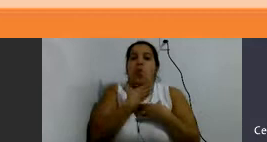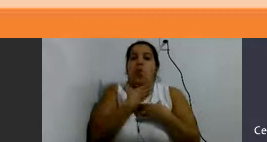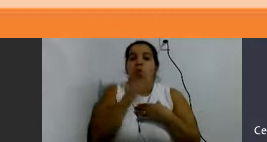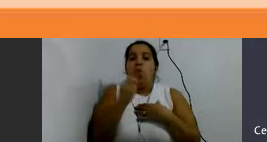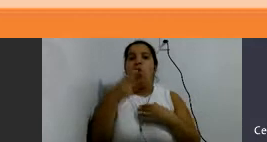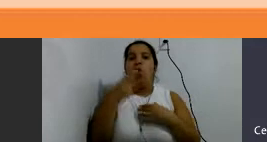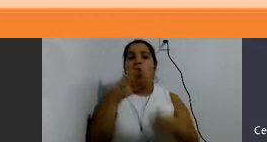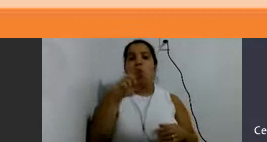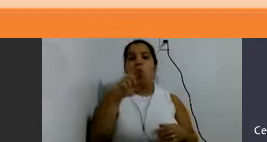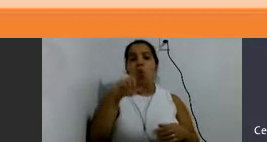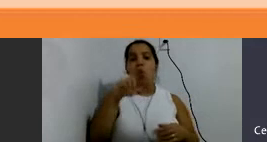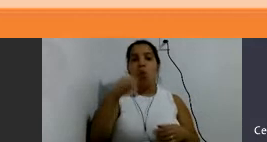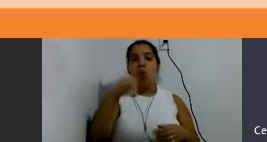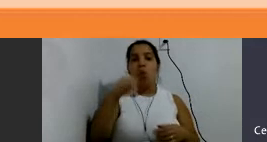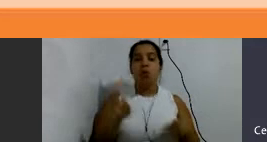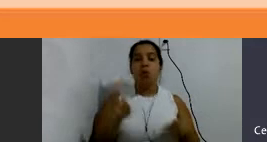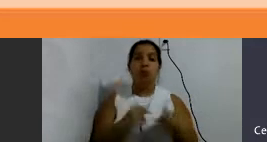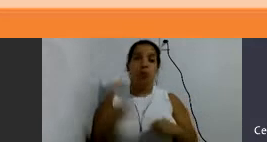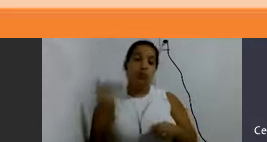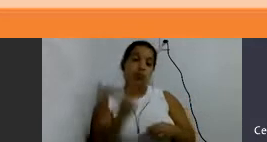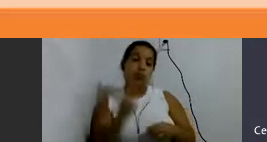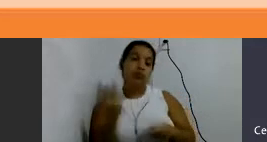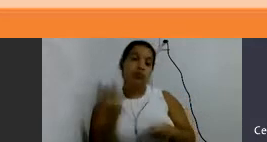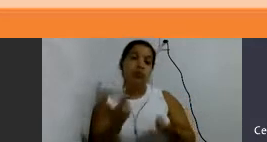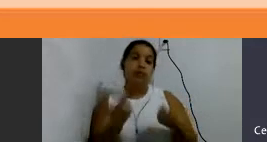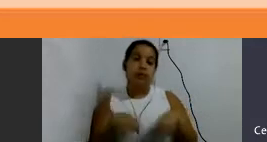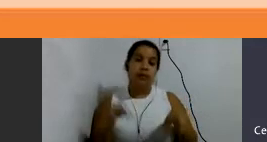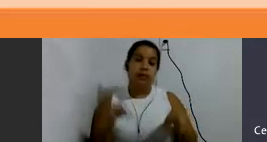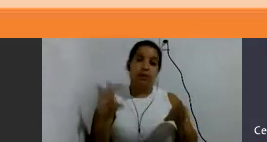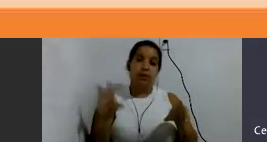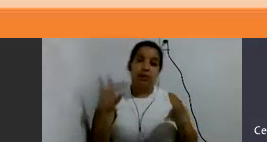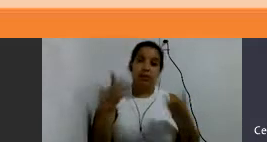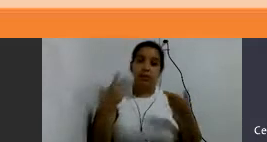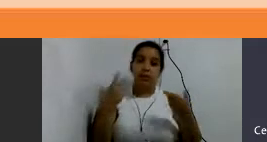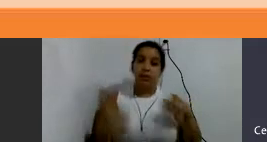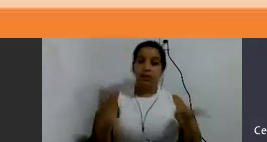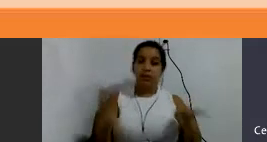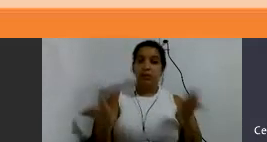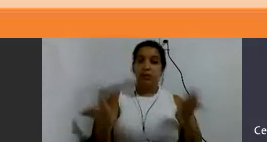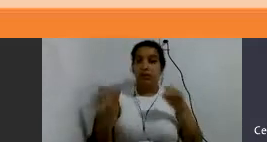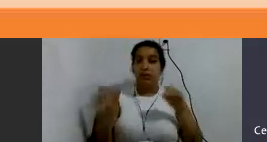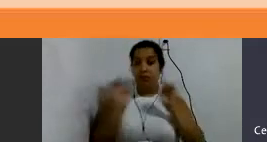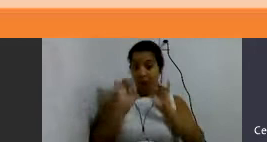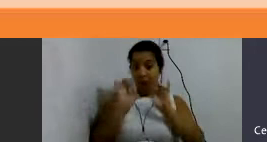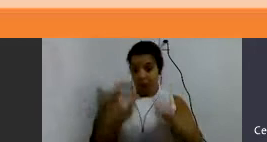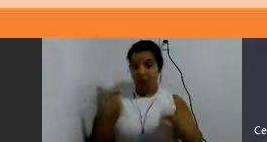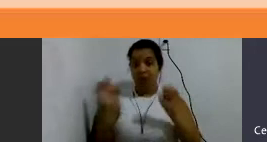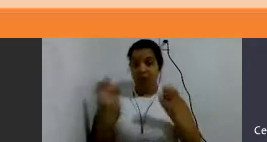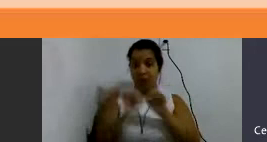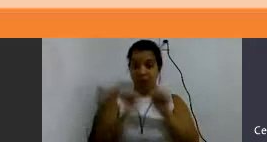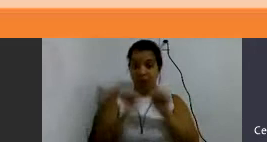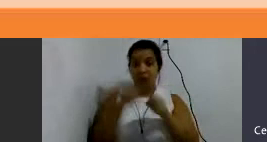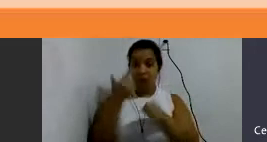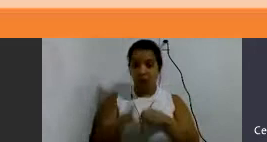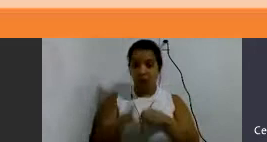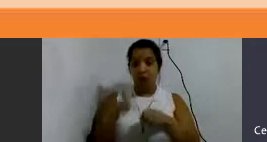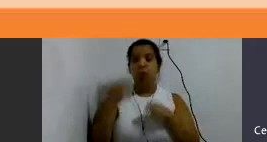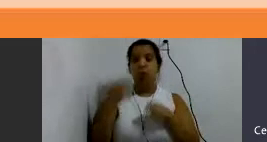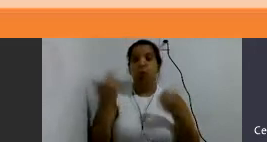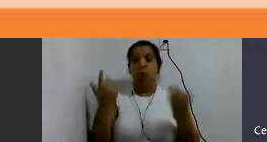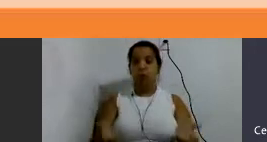megacólon. Só que em ambos os casos a gente tem a necessidade do diagnóstico por método laboratorial. Então, mais uma vez,